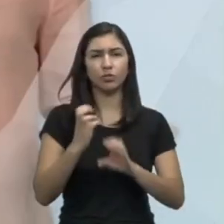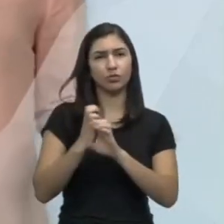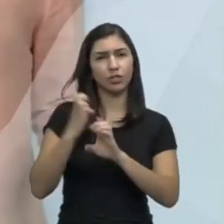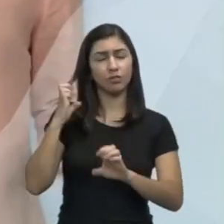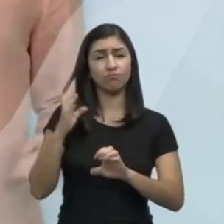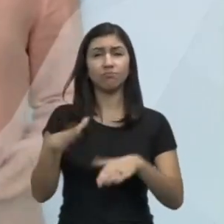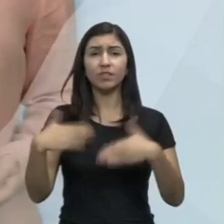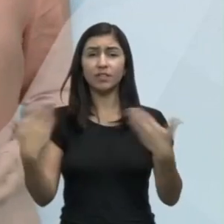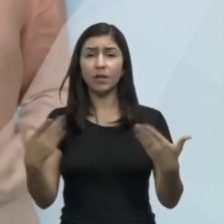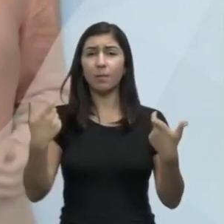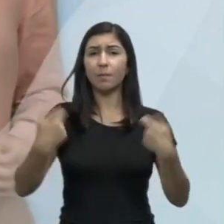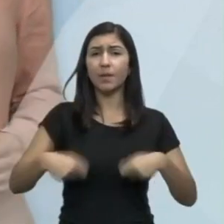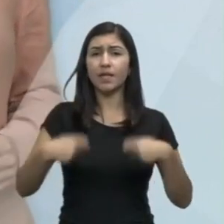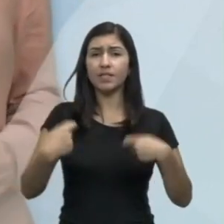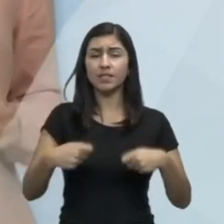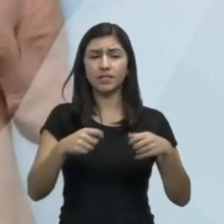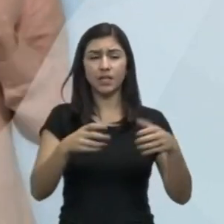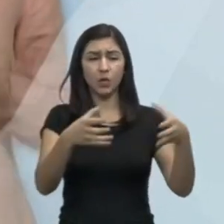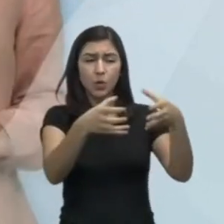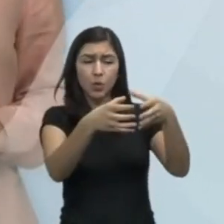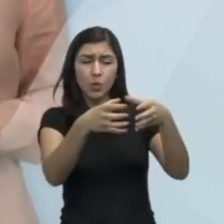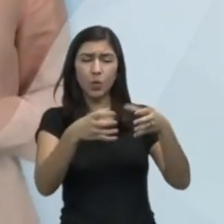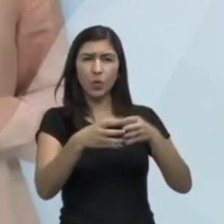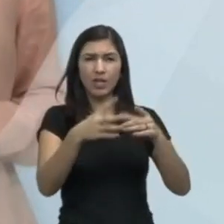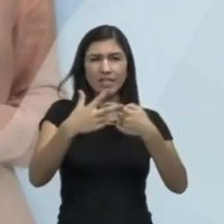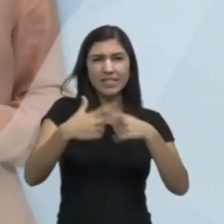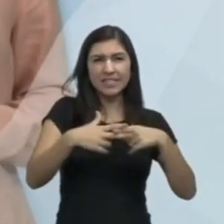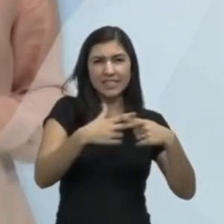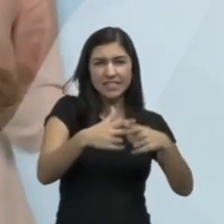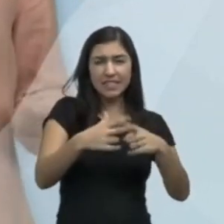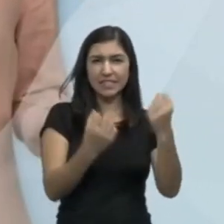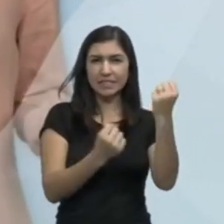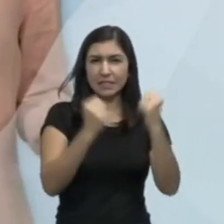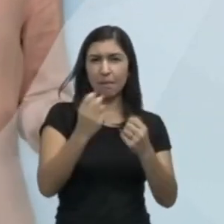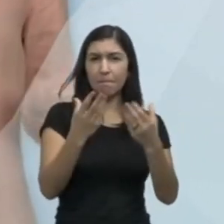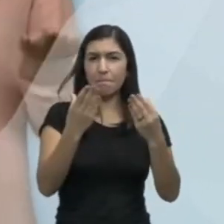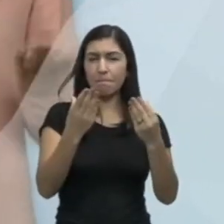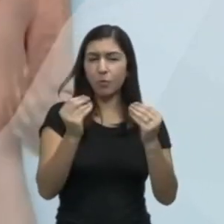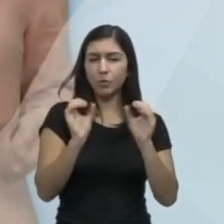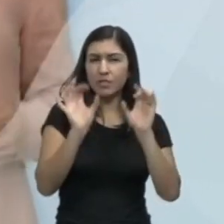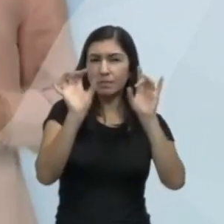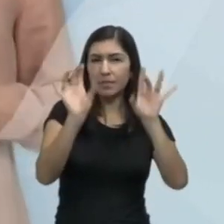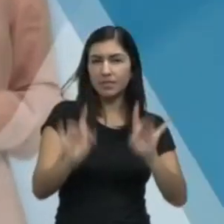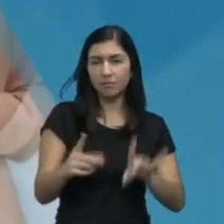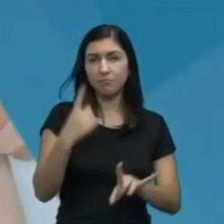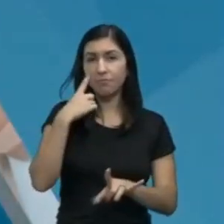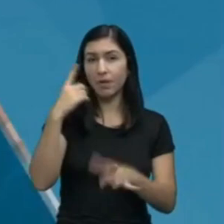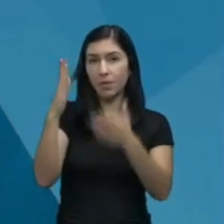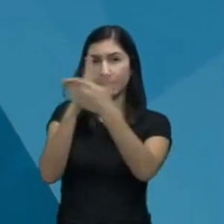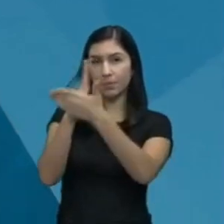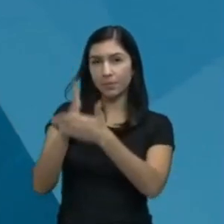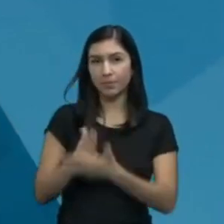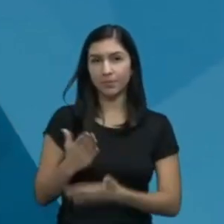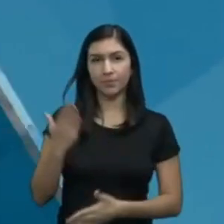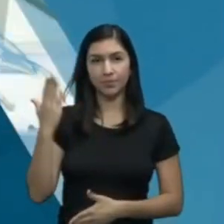engenharia. Para isso, são necessários equipamentos bastante especializados. Vamos conferir alguns deles?